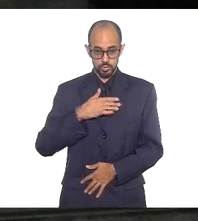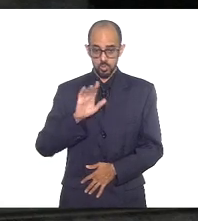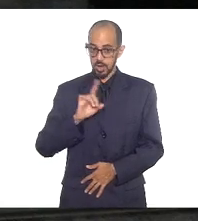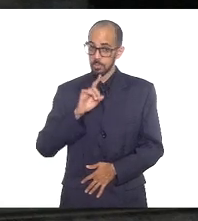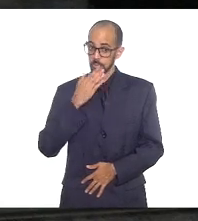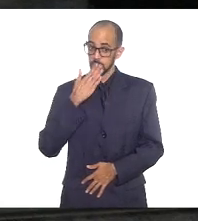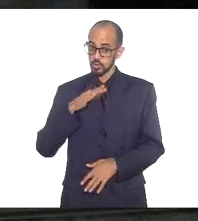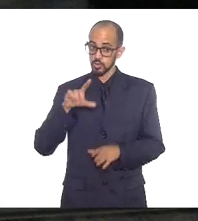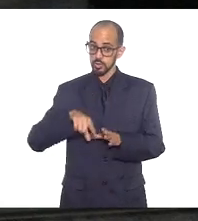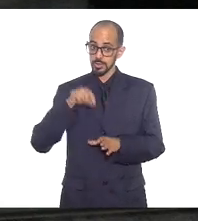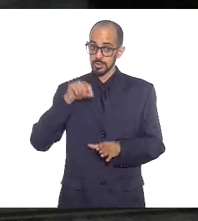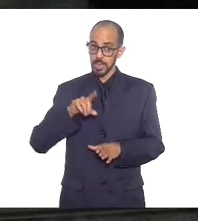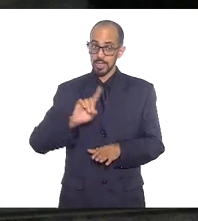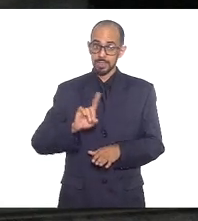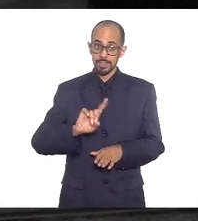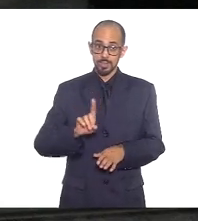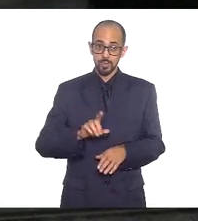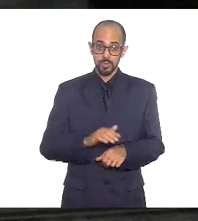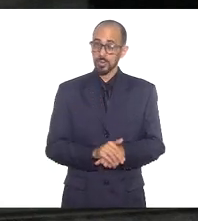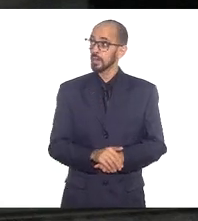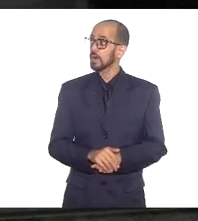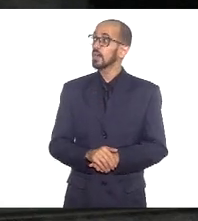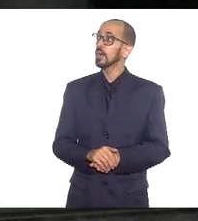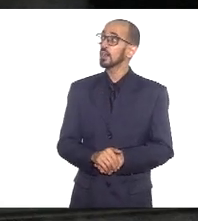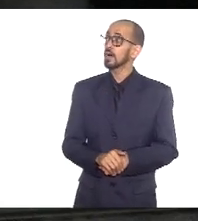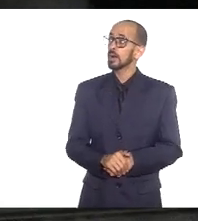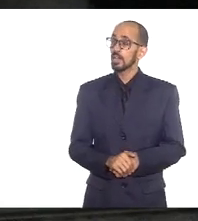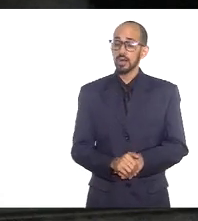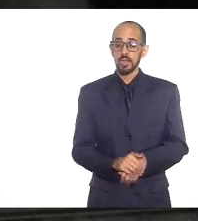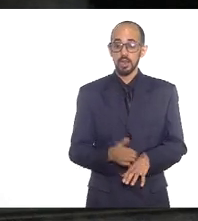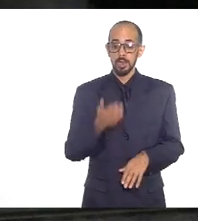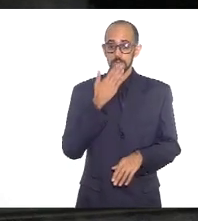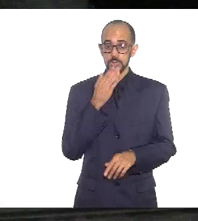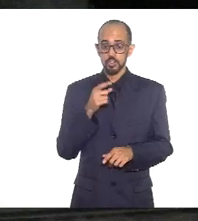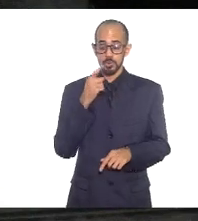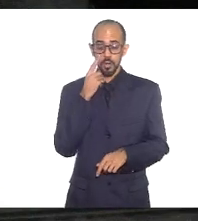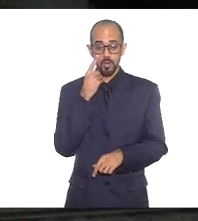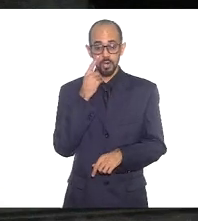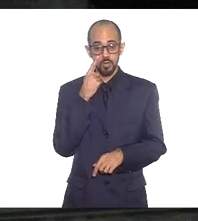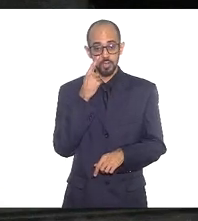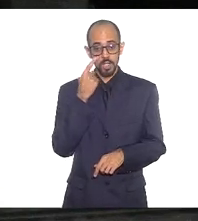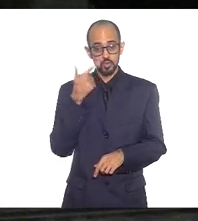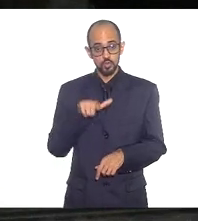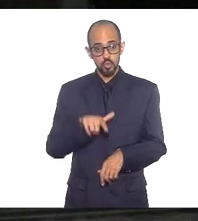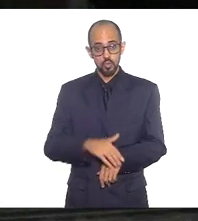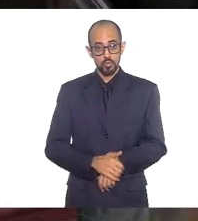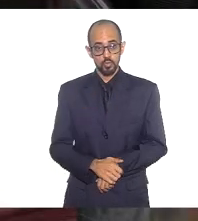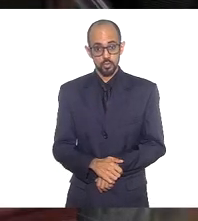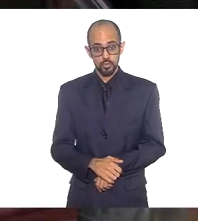não. Ela pediu uma reconsideração do parecer.